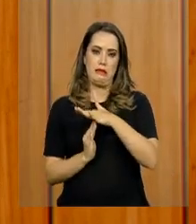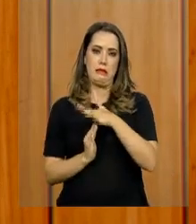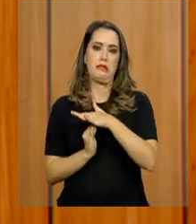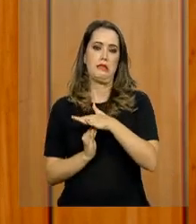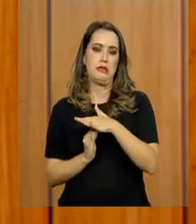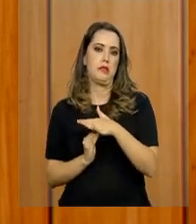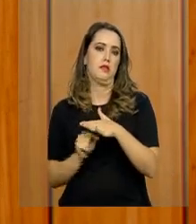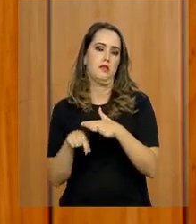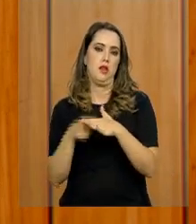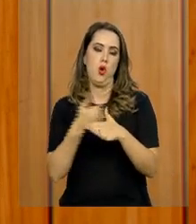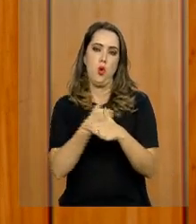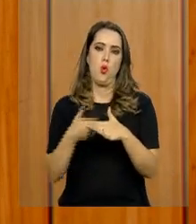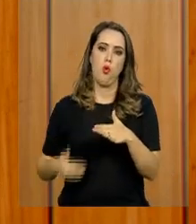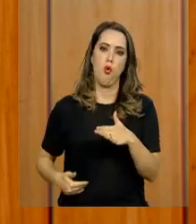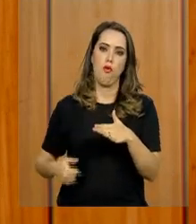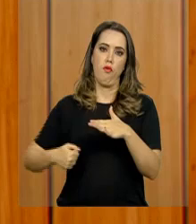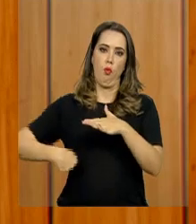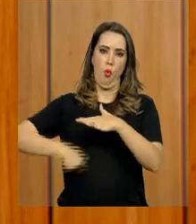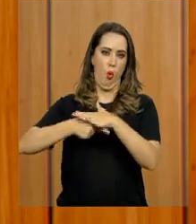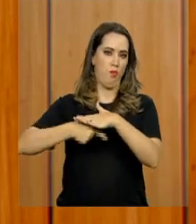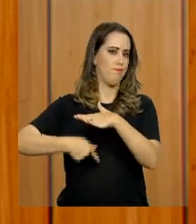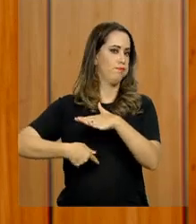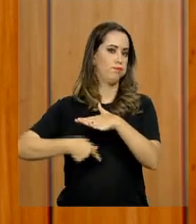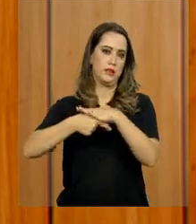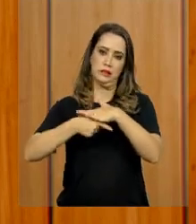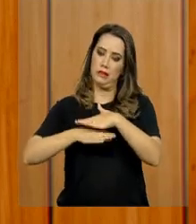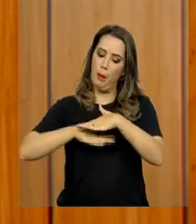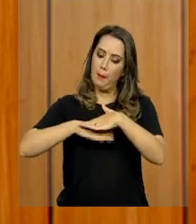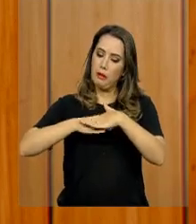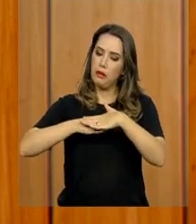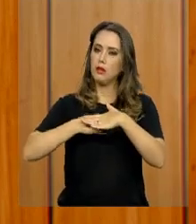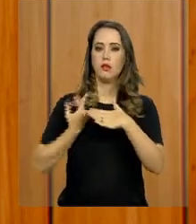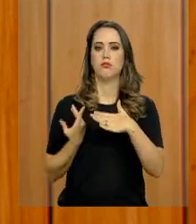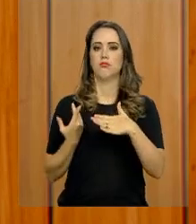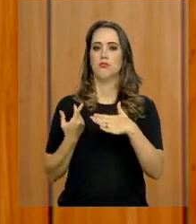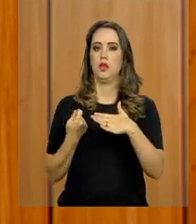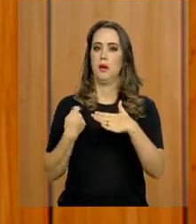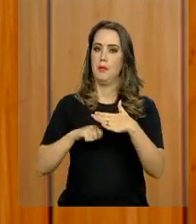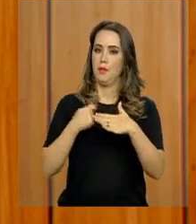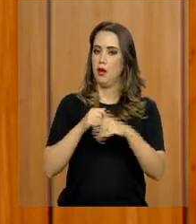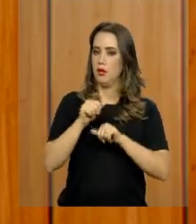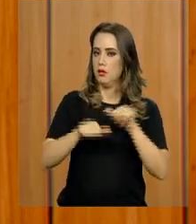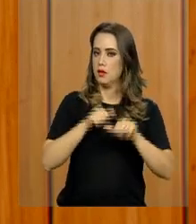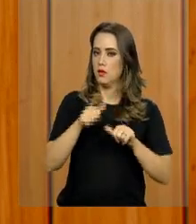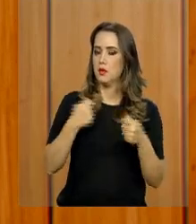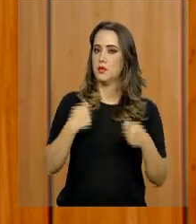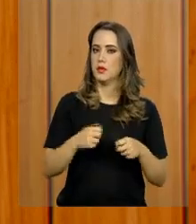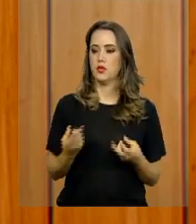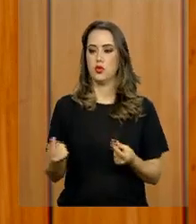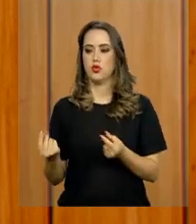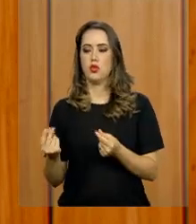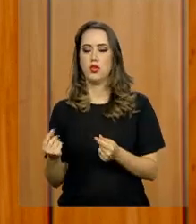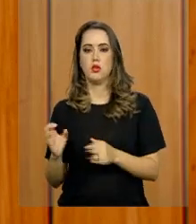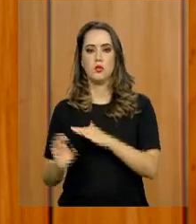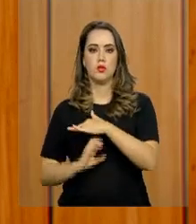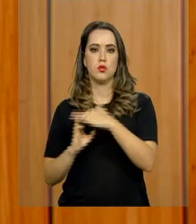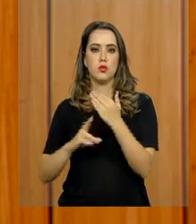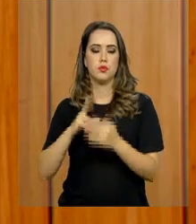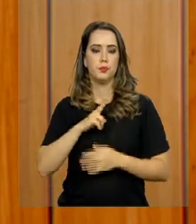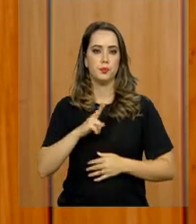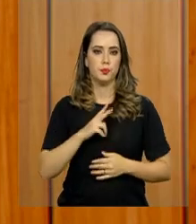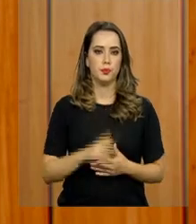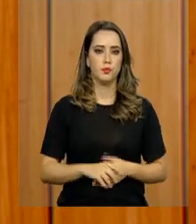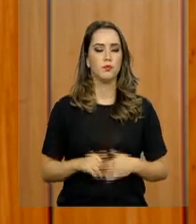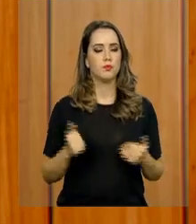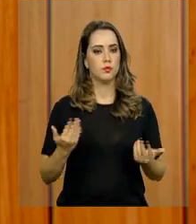governo para modernizar a sua infraestrutura terá que contar com dinheiro privado o investimento privado